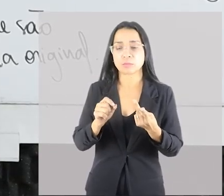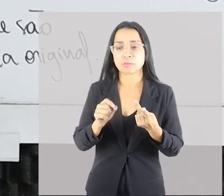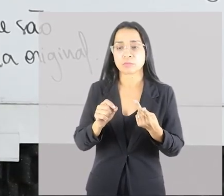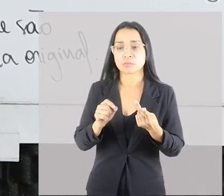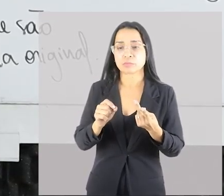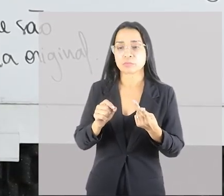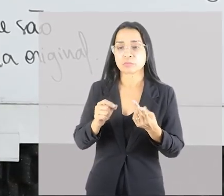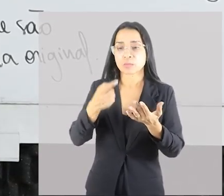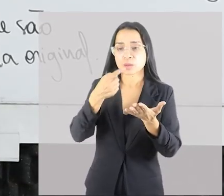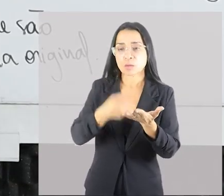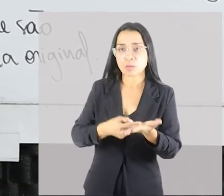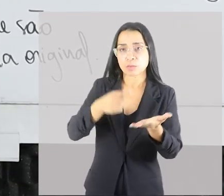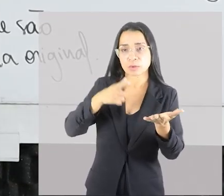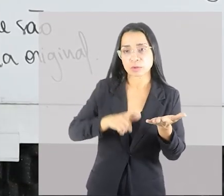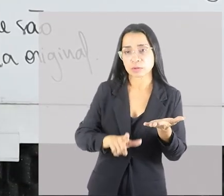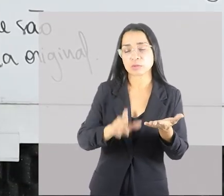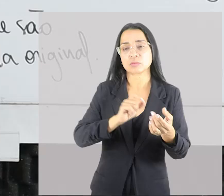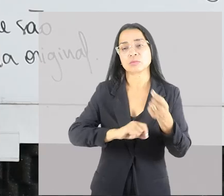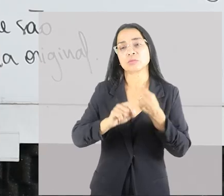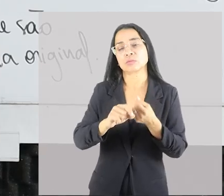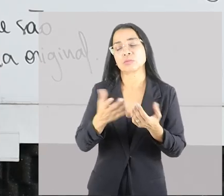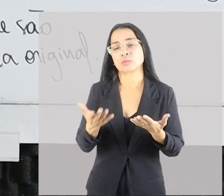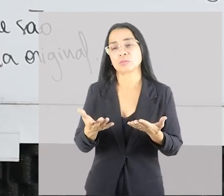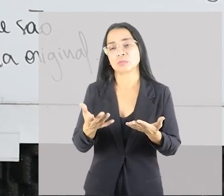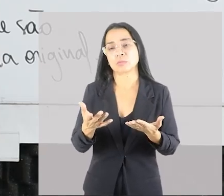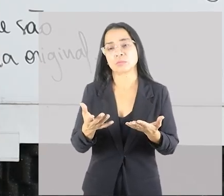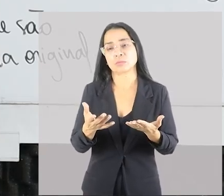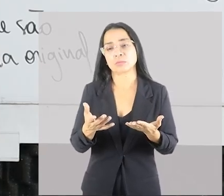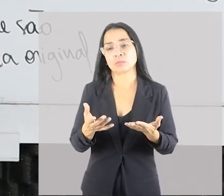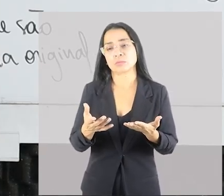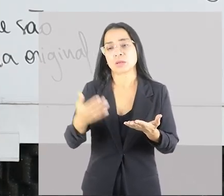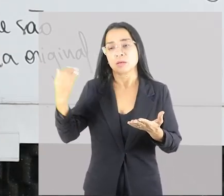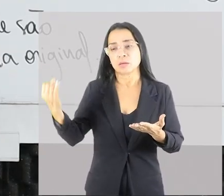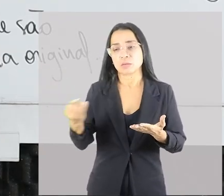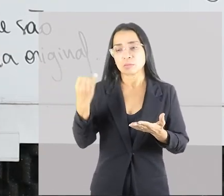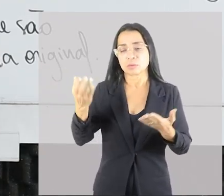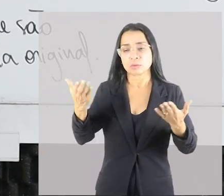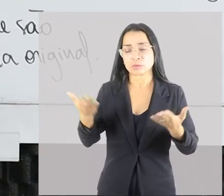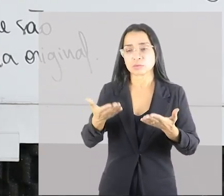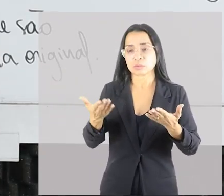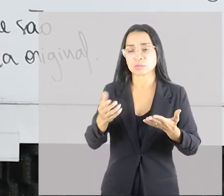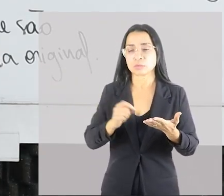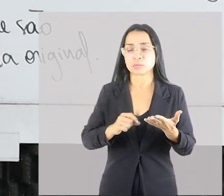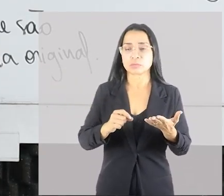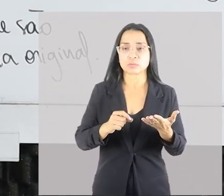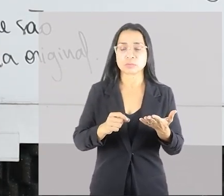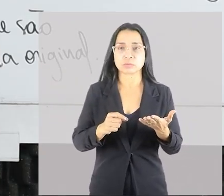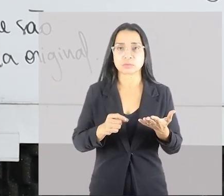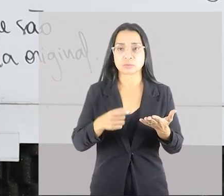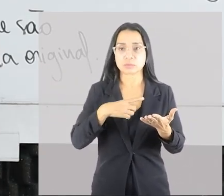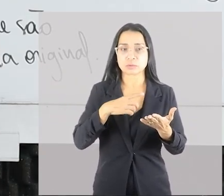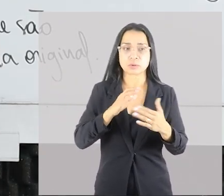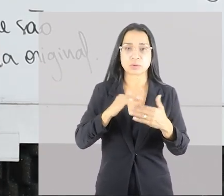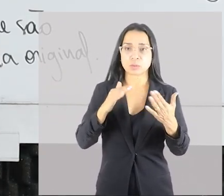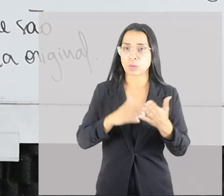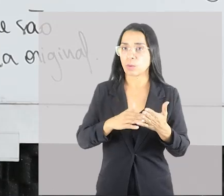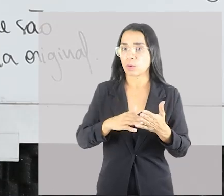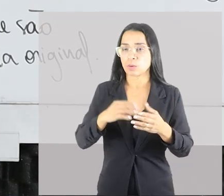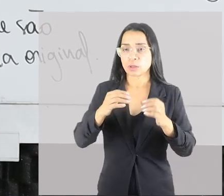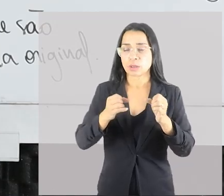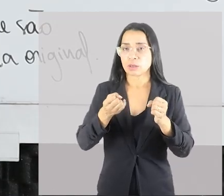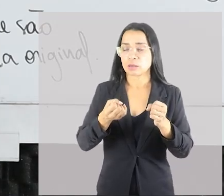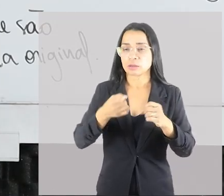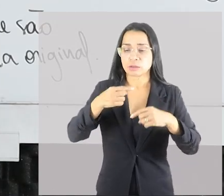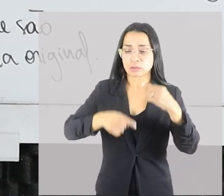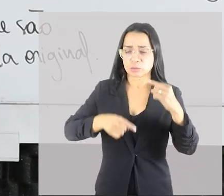dessa recombinação de material genético, tá? São muito importantes hoje os transgênicos. Se tem toda essa discussão ainda,